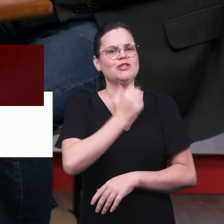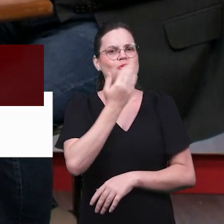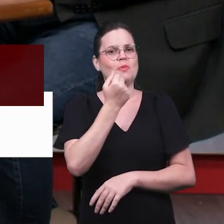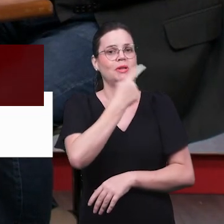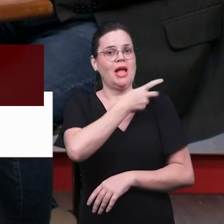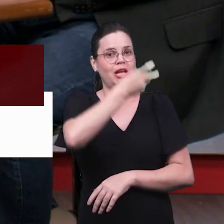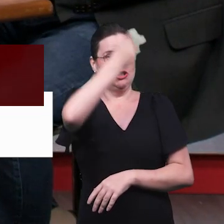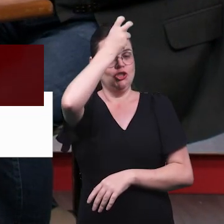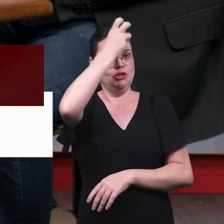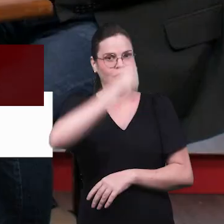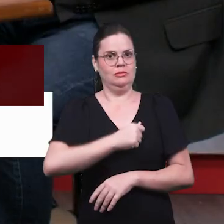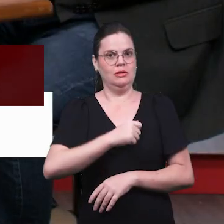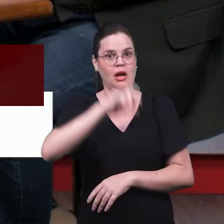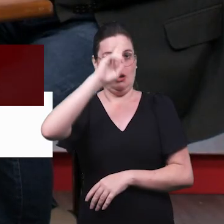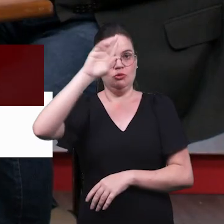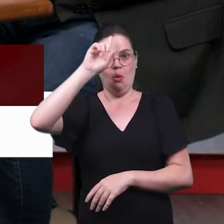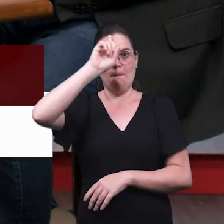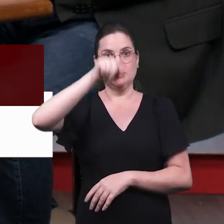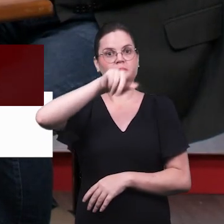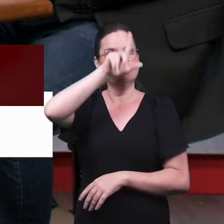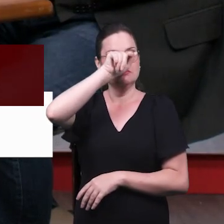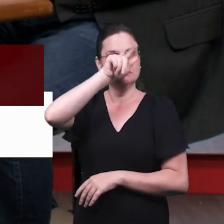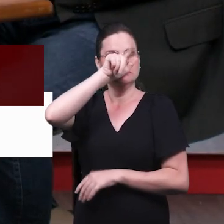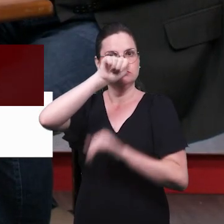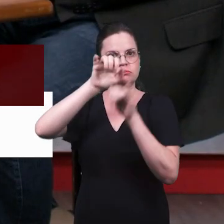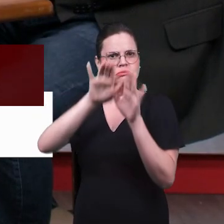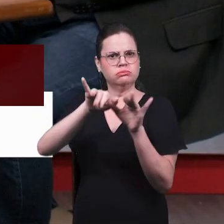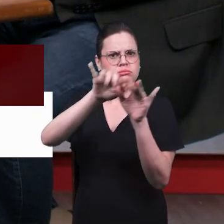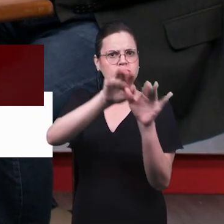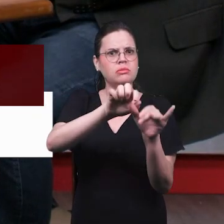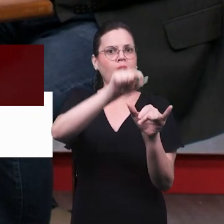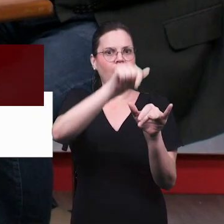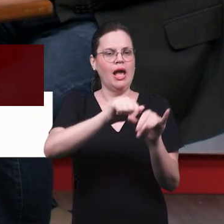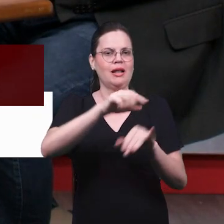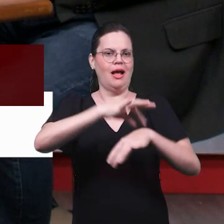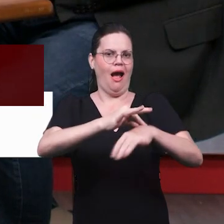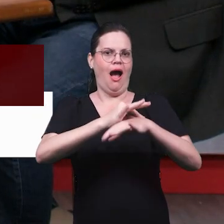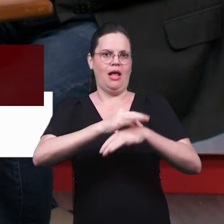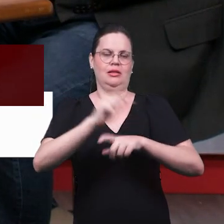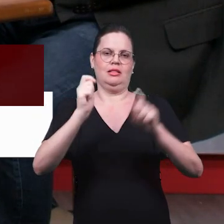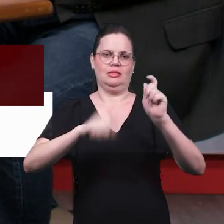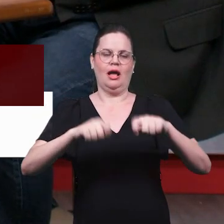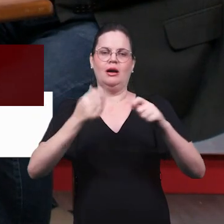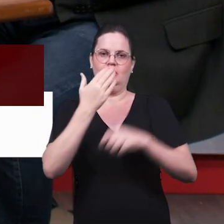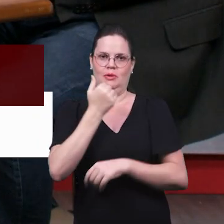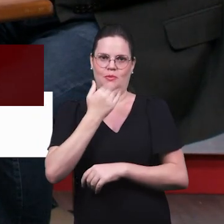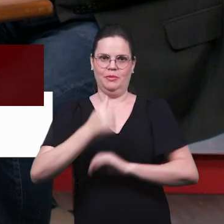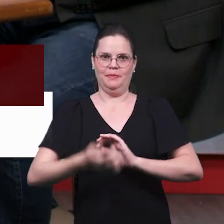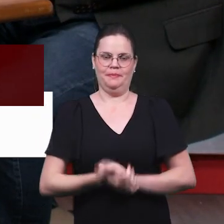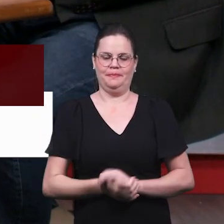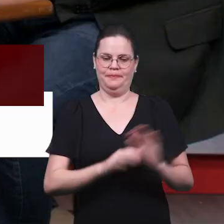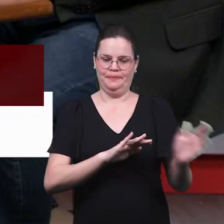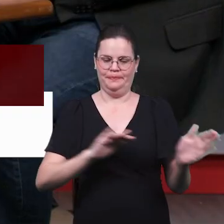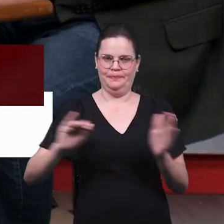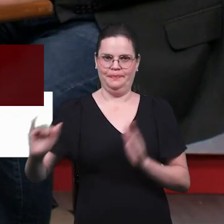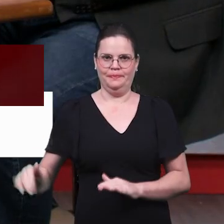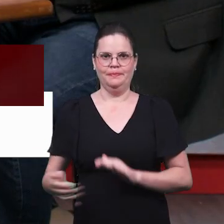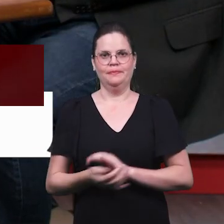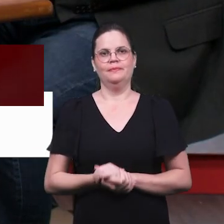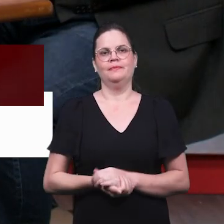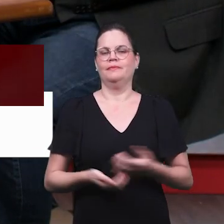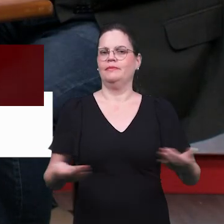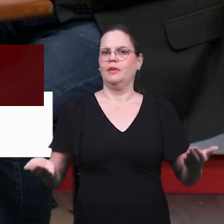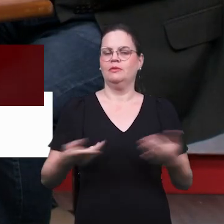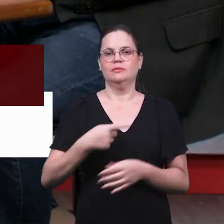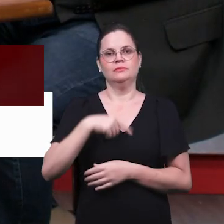Senhor mandou codornizes para que eles se alimentassem de carne, Então nós vamos seguir aqui a partir